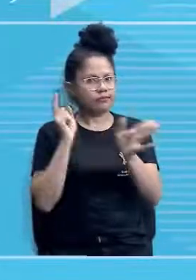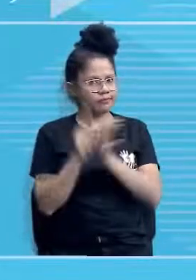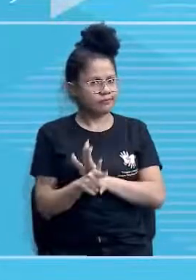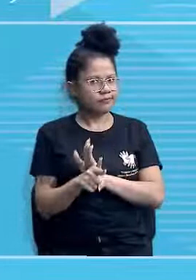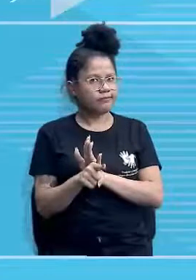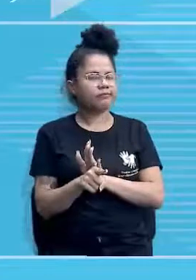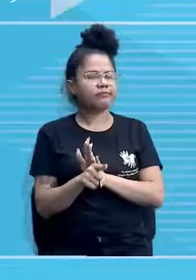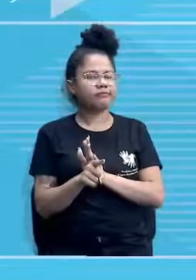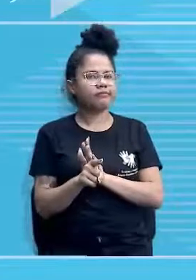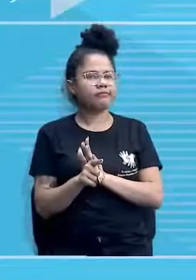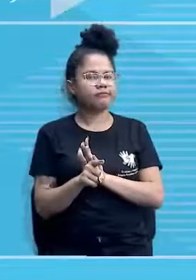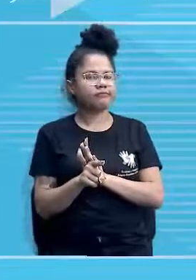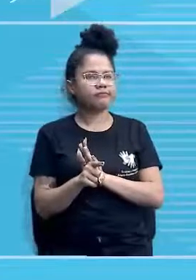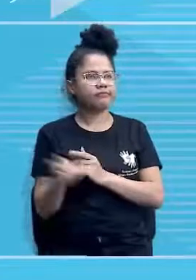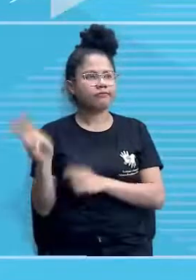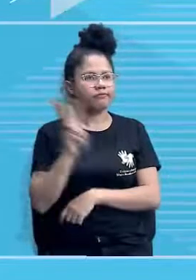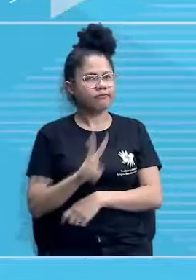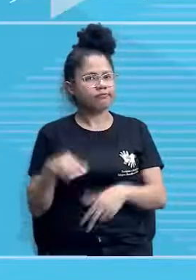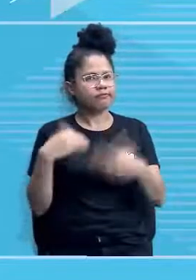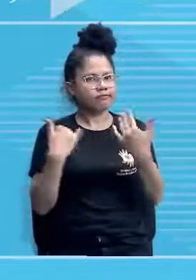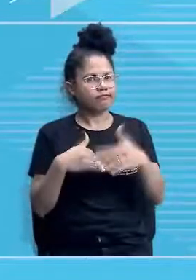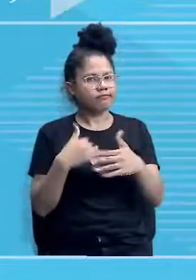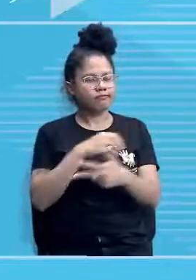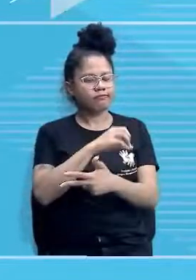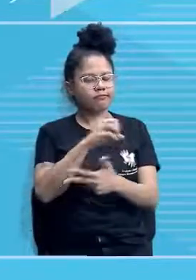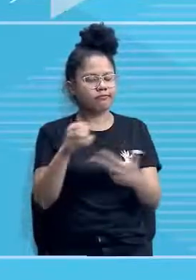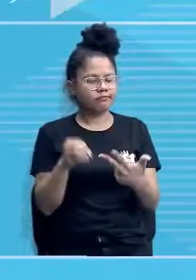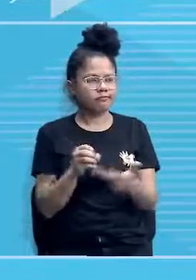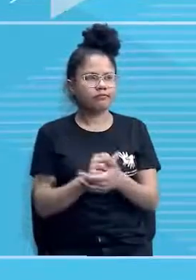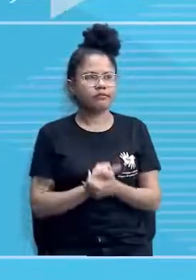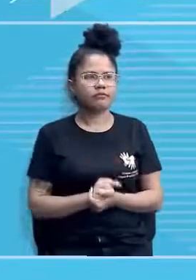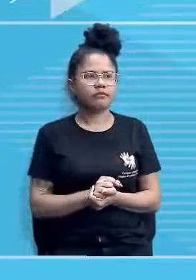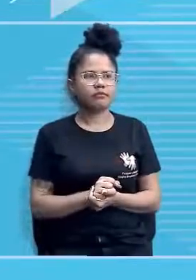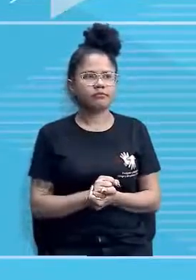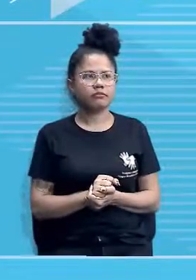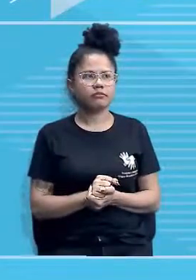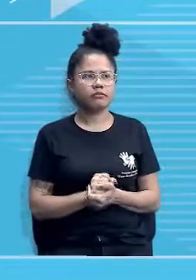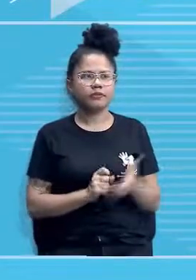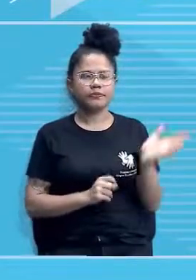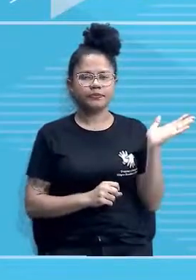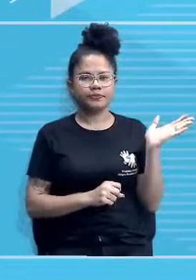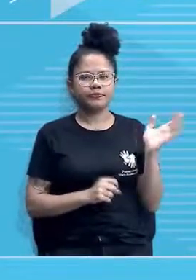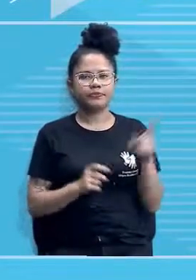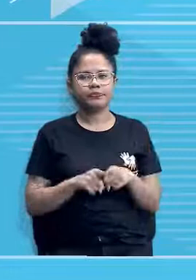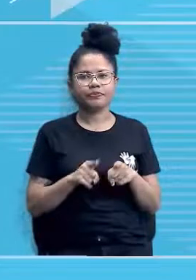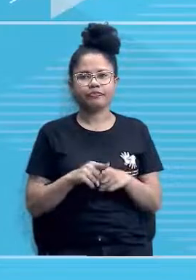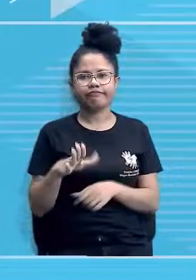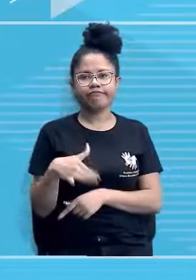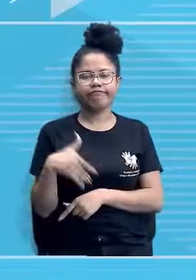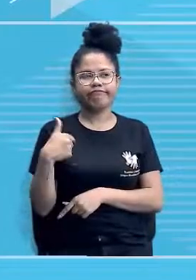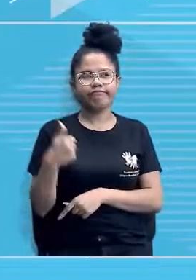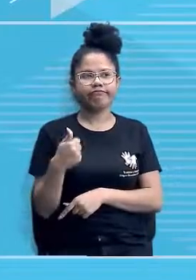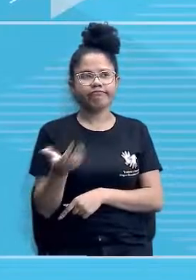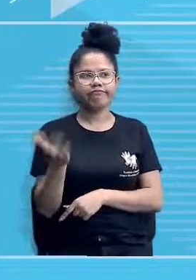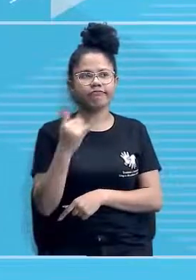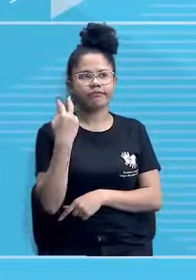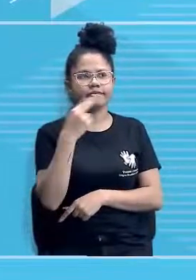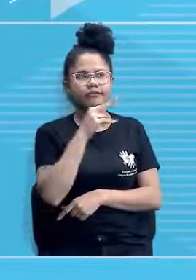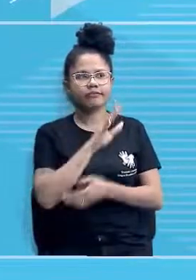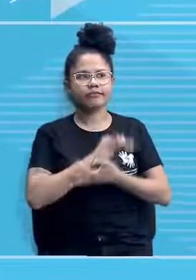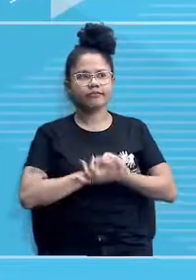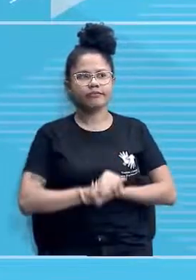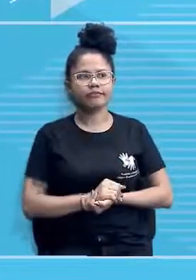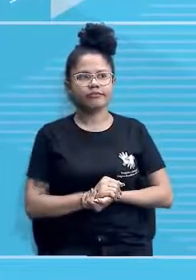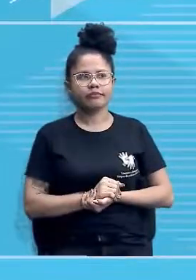vestibular viu pessoal Essa é a questão de vestibular e esta aqui melhor ainda vamos ver aqui ó